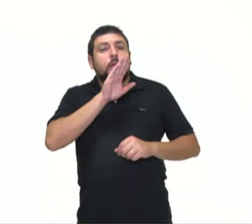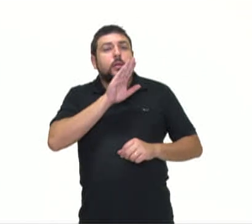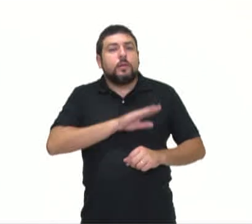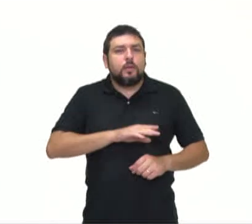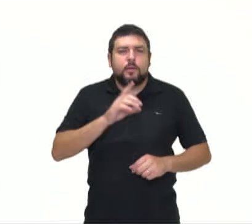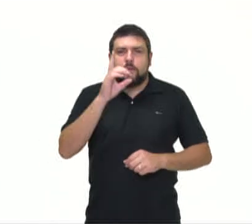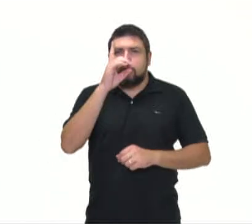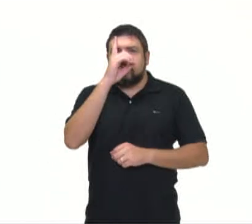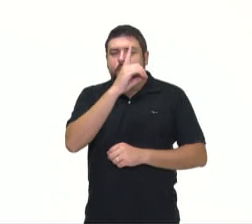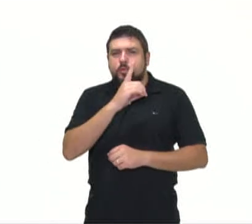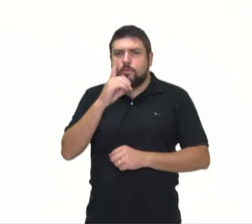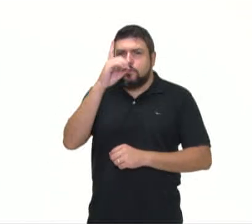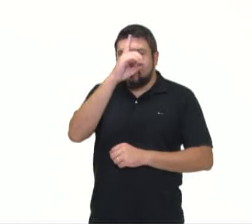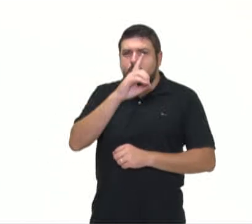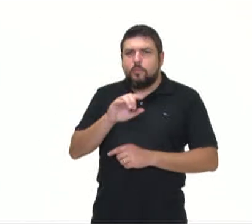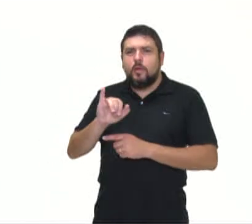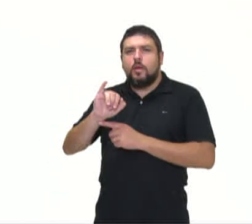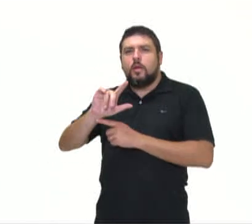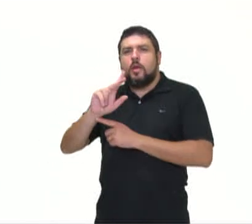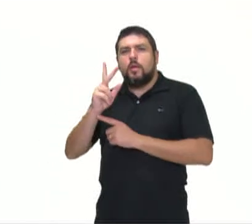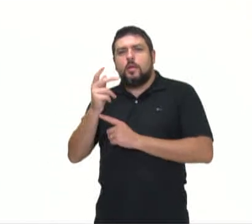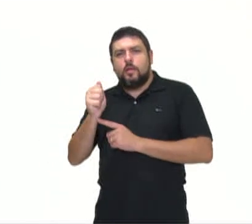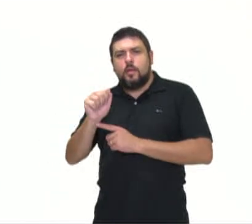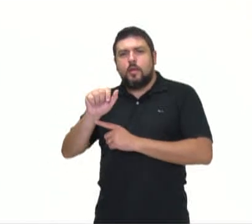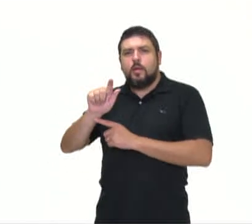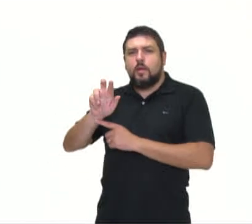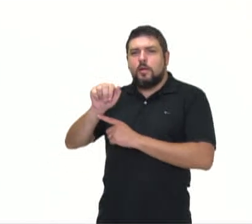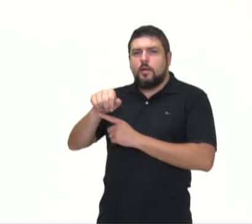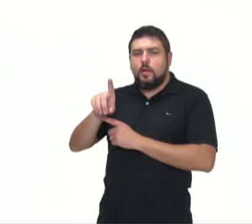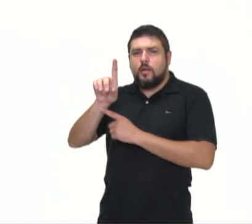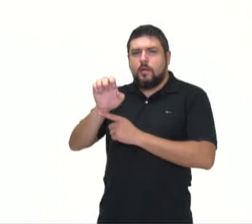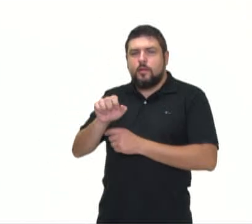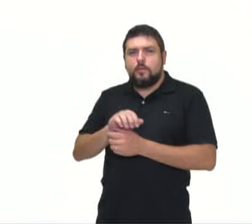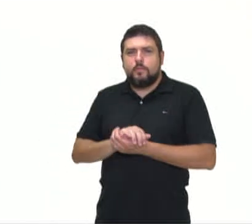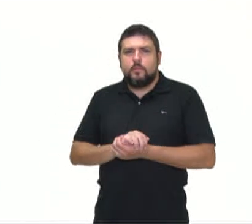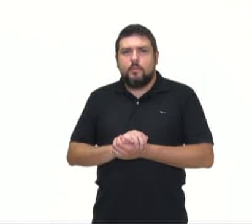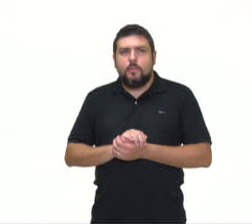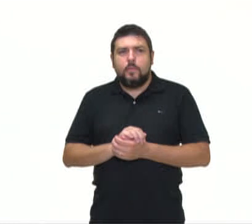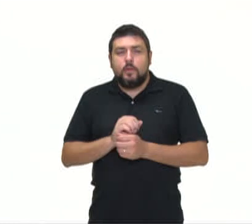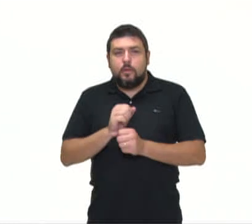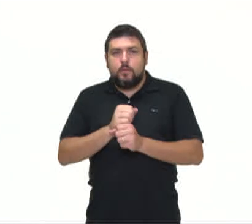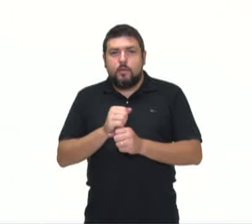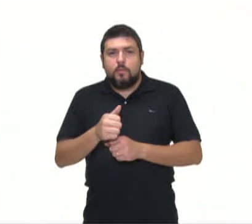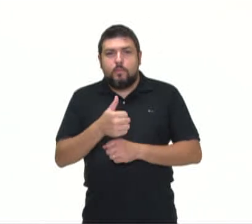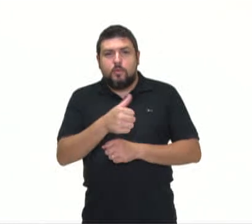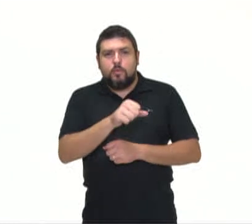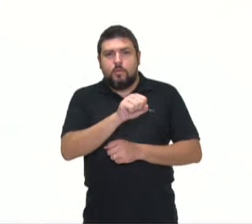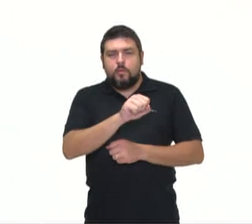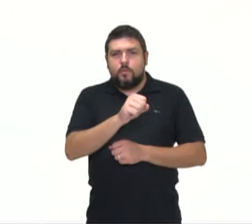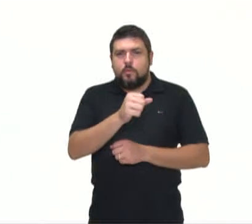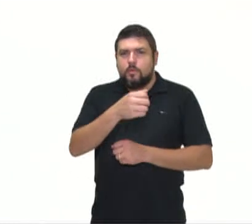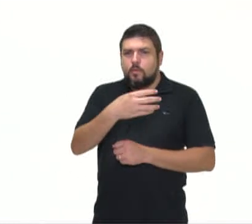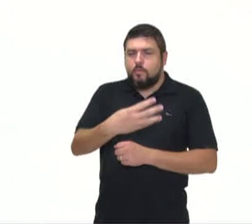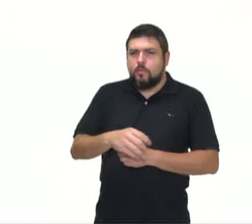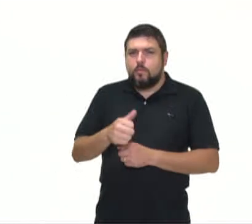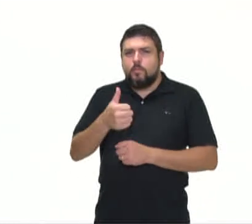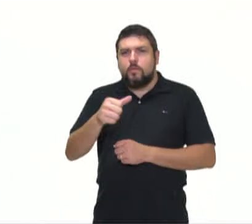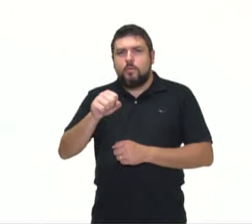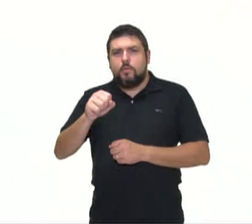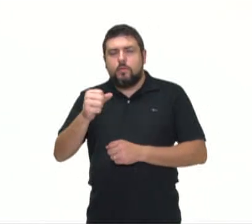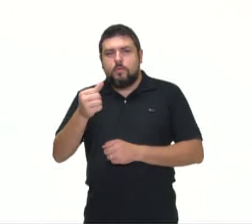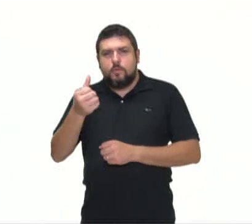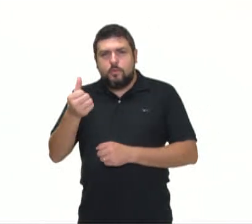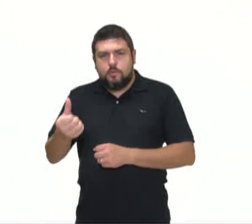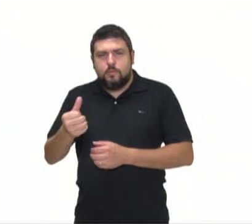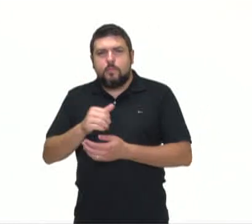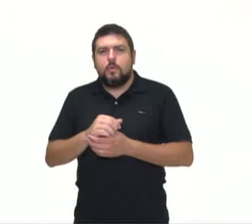de Georges Seurat, de 1884 a 1886. Está no Instituto de Arte de Chicago,